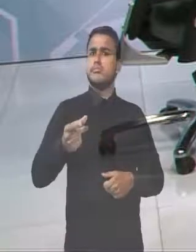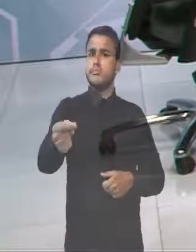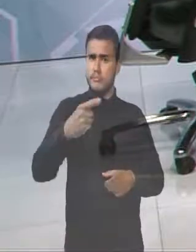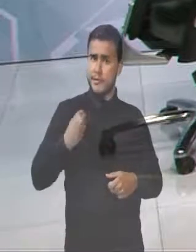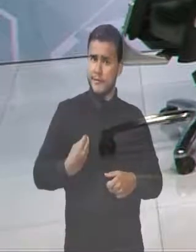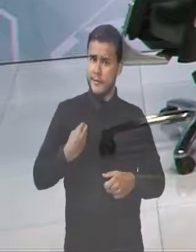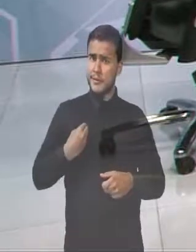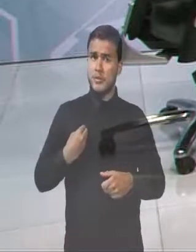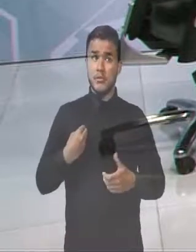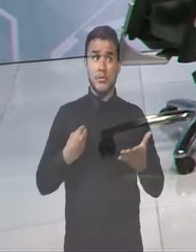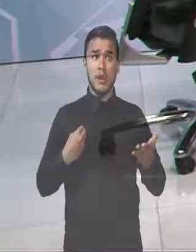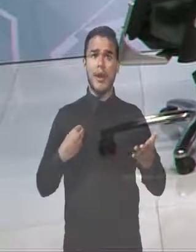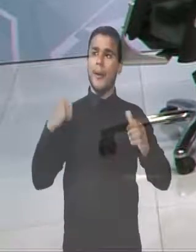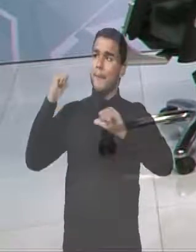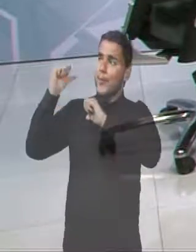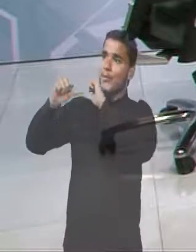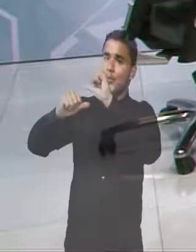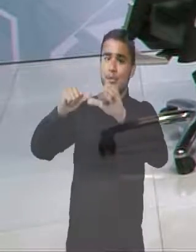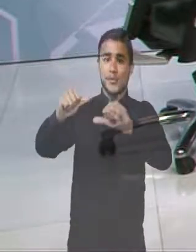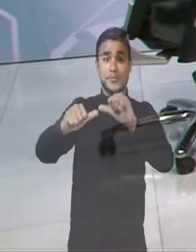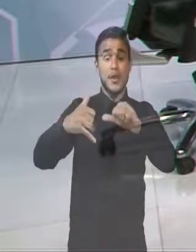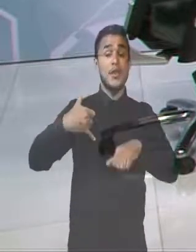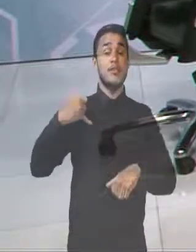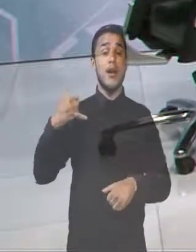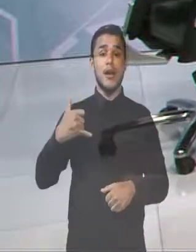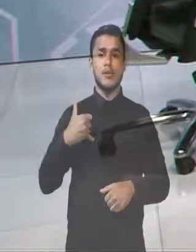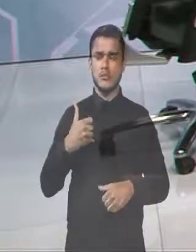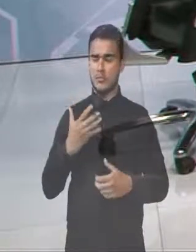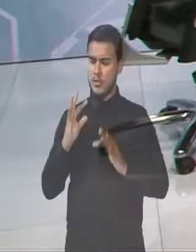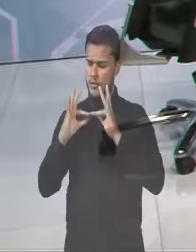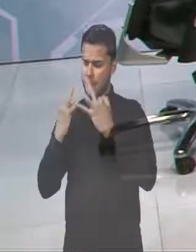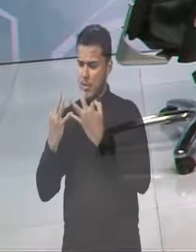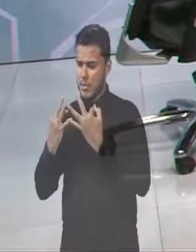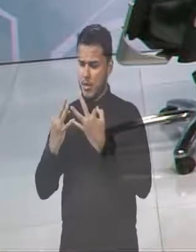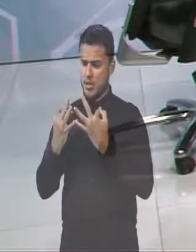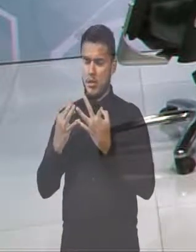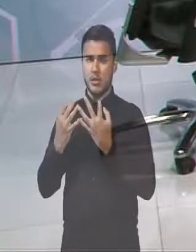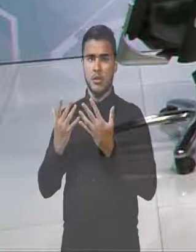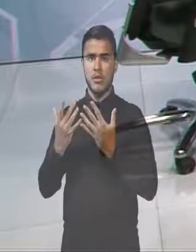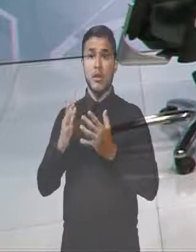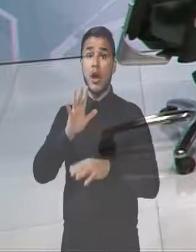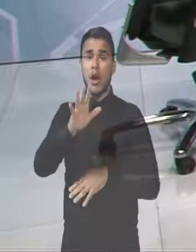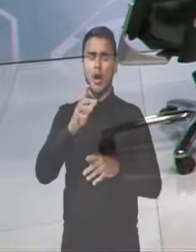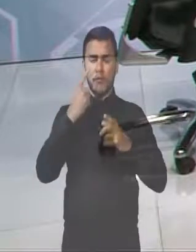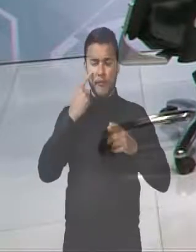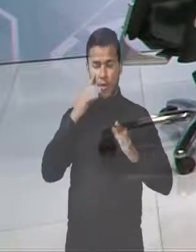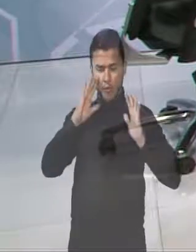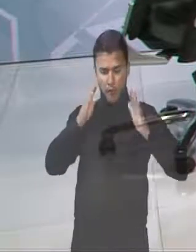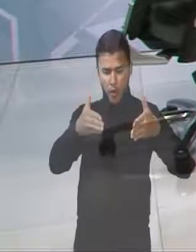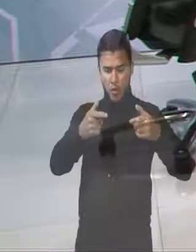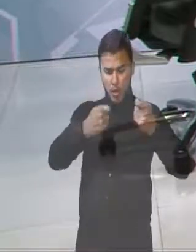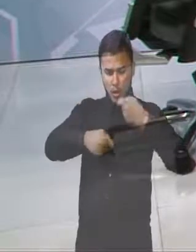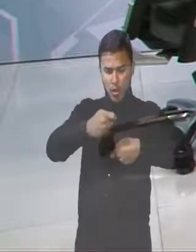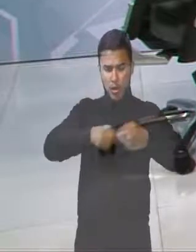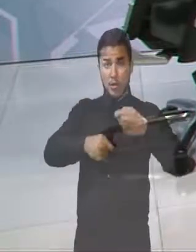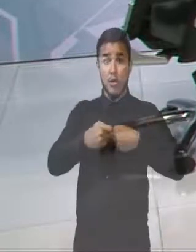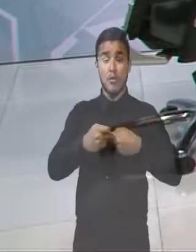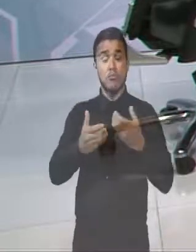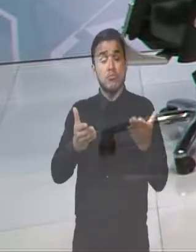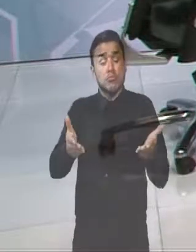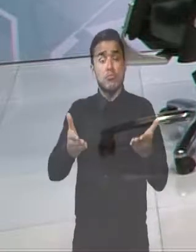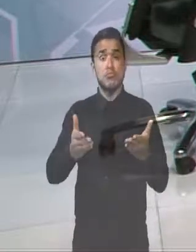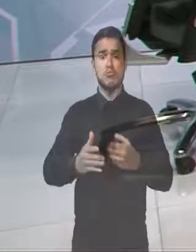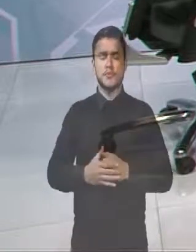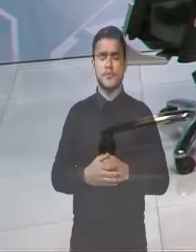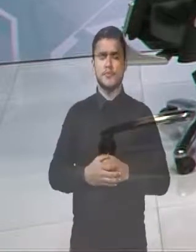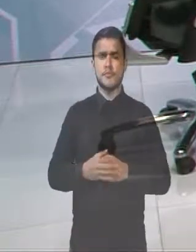da estrutura etária, se você olhar a constituição da família, se você olhar a economia. A economia hoje,